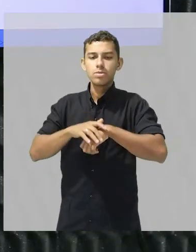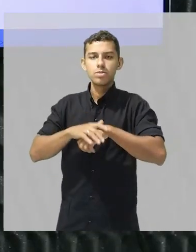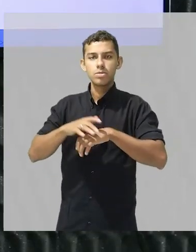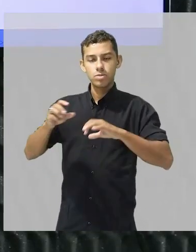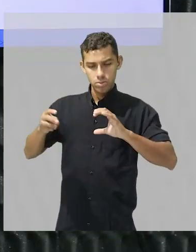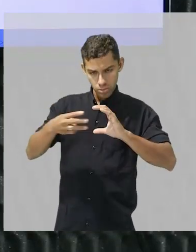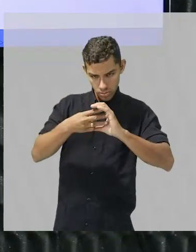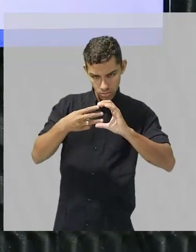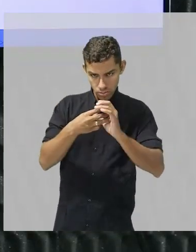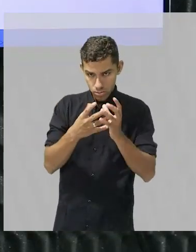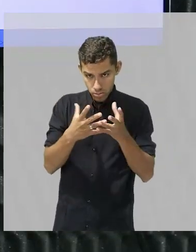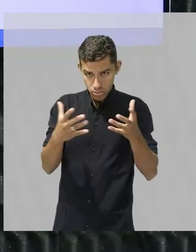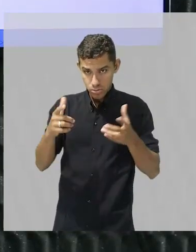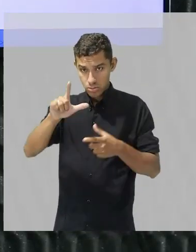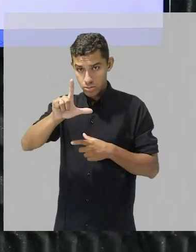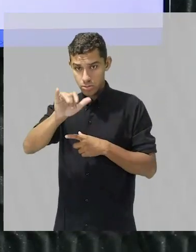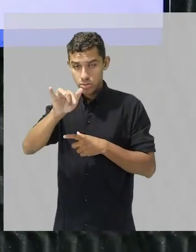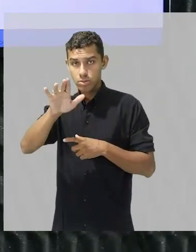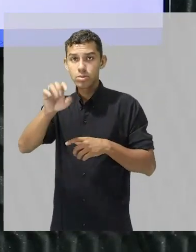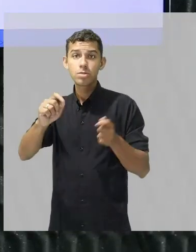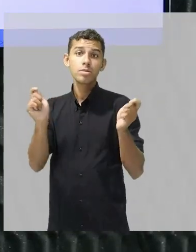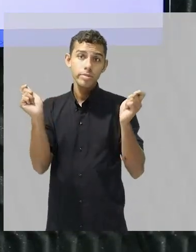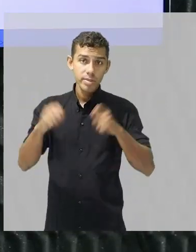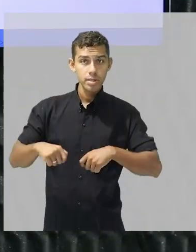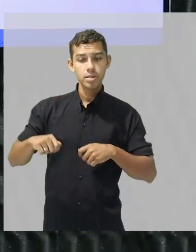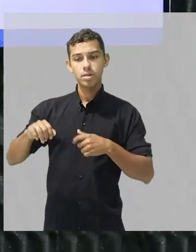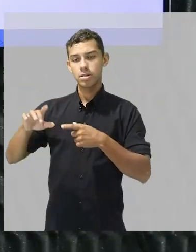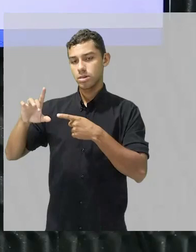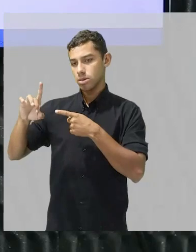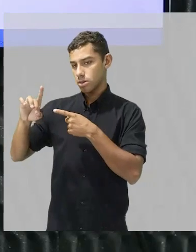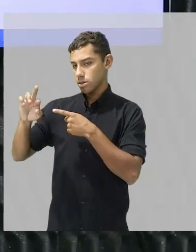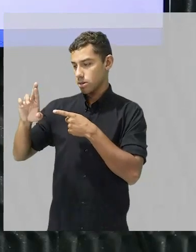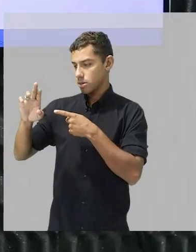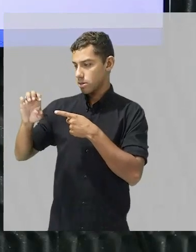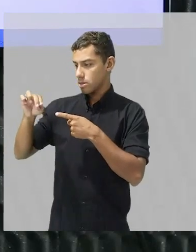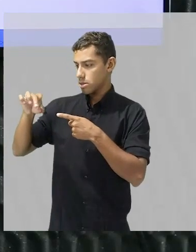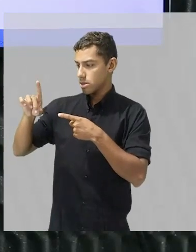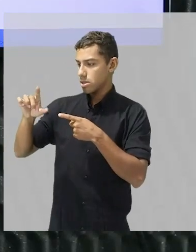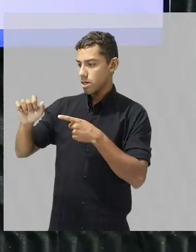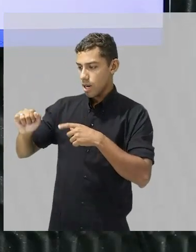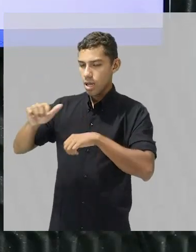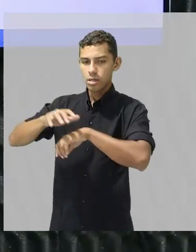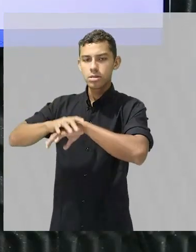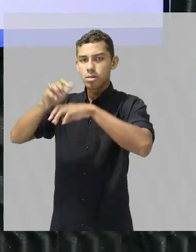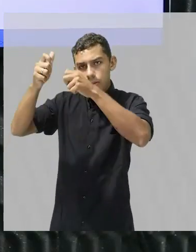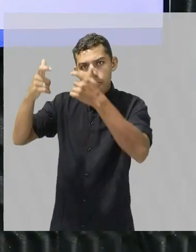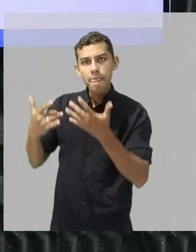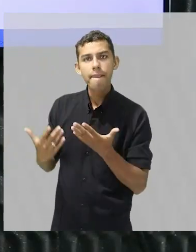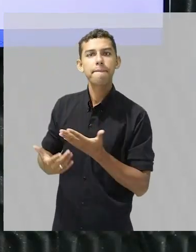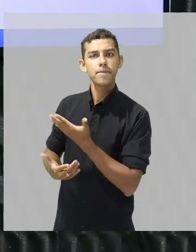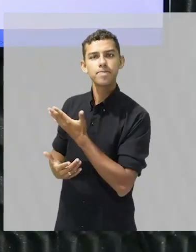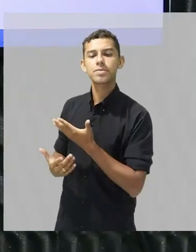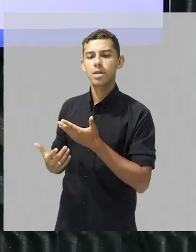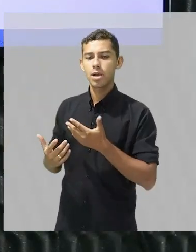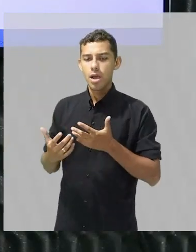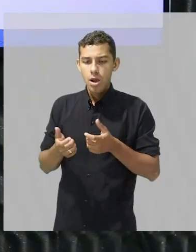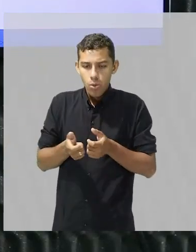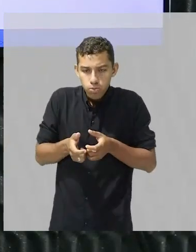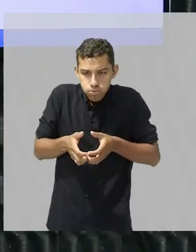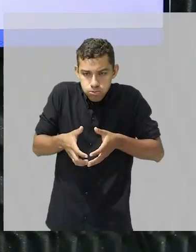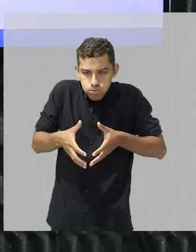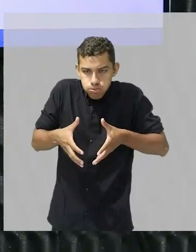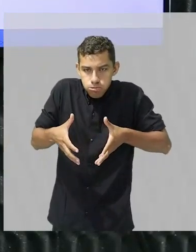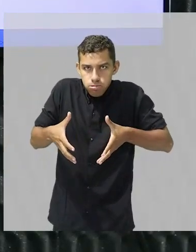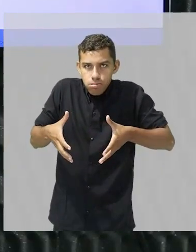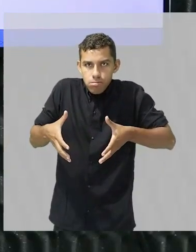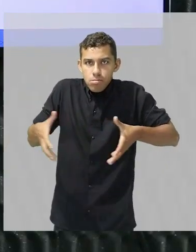células que precisa ser drenado o tempo todo, tá? Então, é isso que ele está falando, desse inchaço corriqueiro que acontece